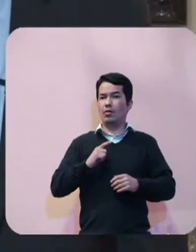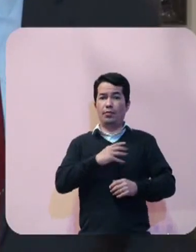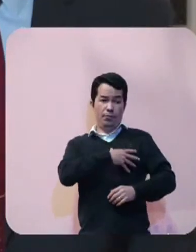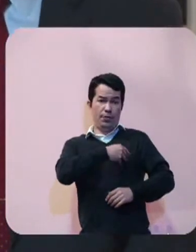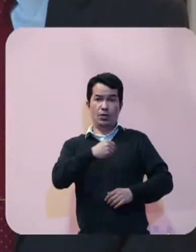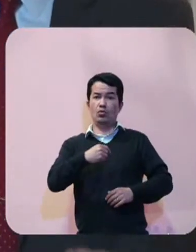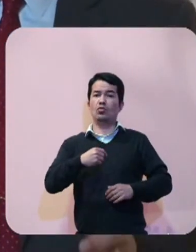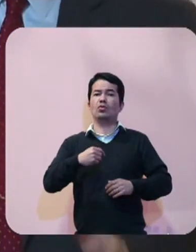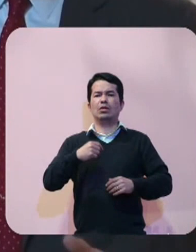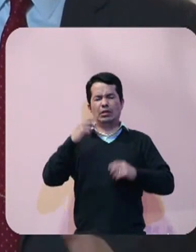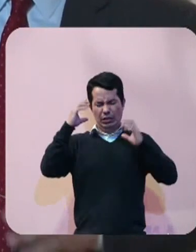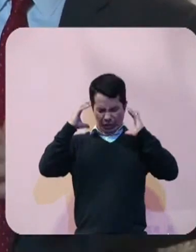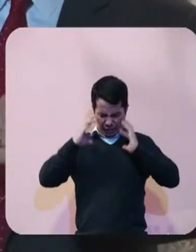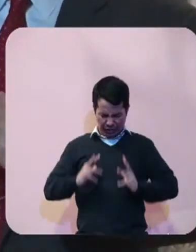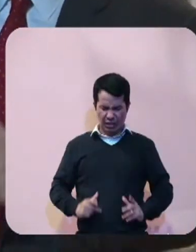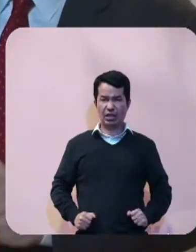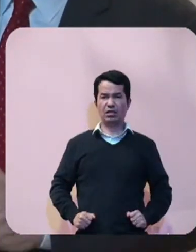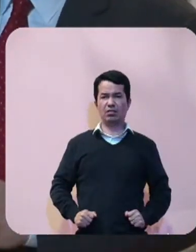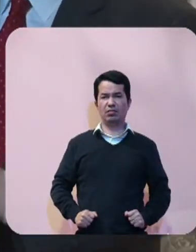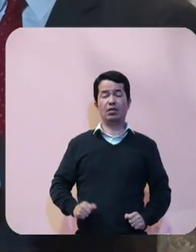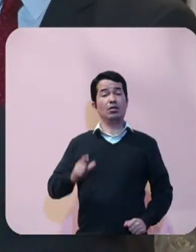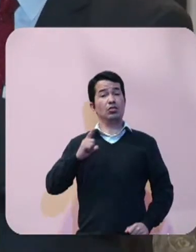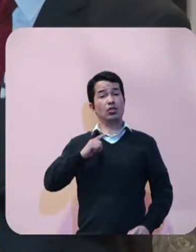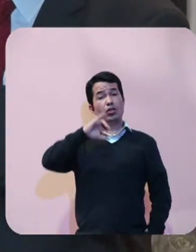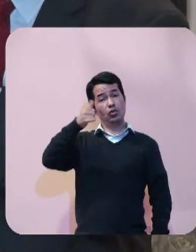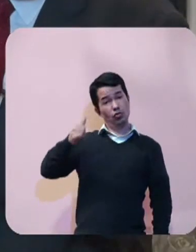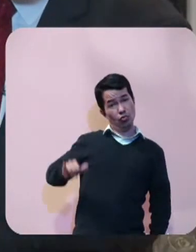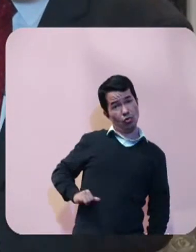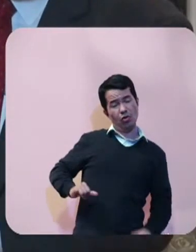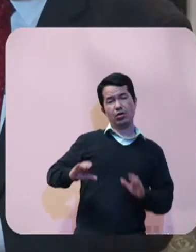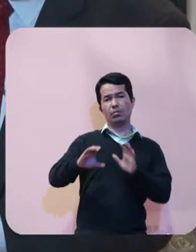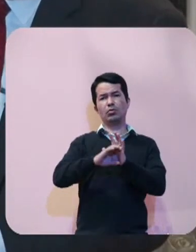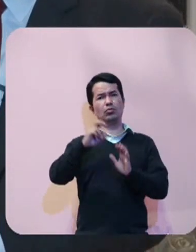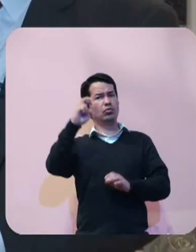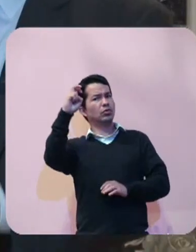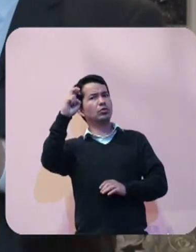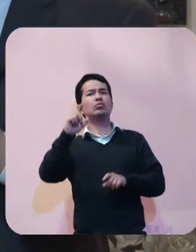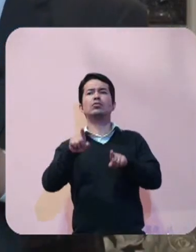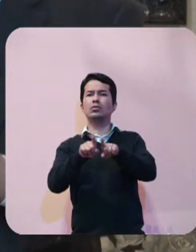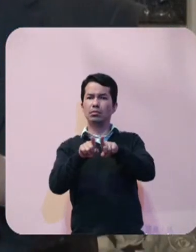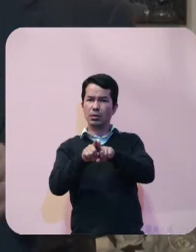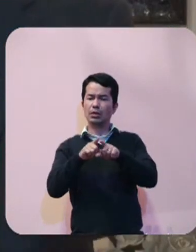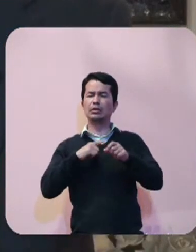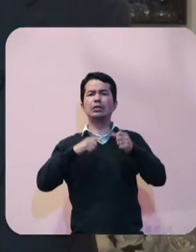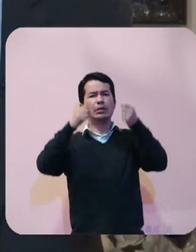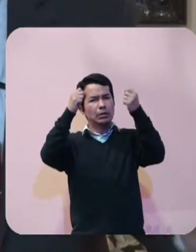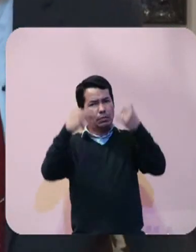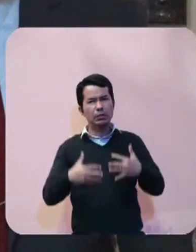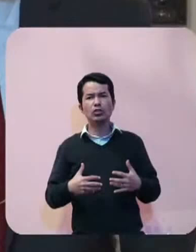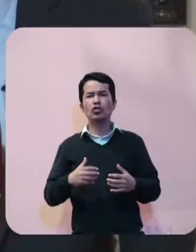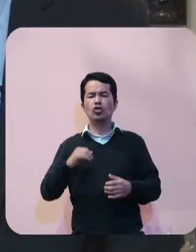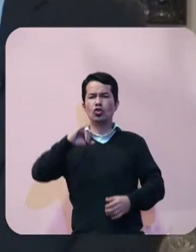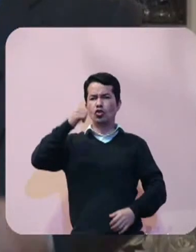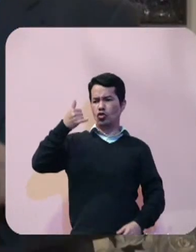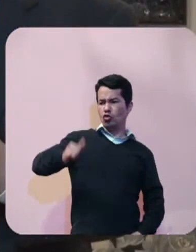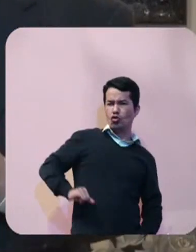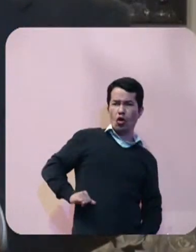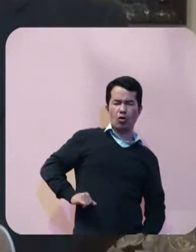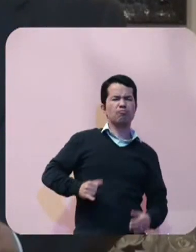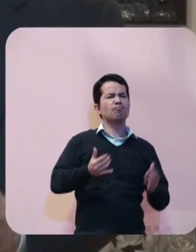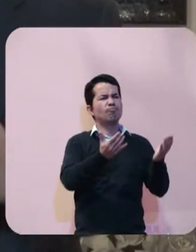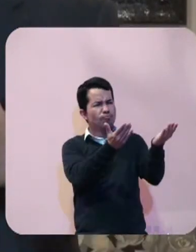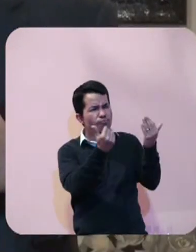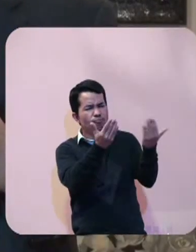5: chamava Jó os seus filhos e os santificava. Levantava-se de madrugada e